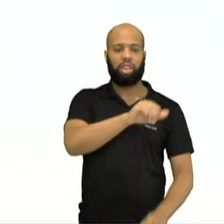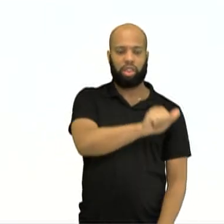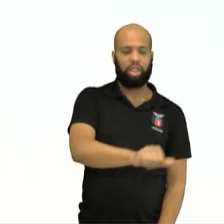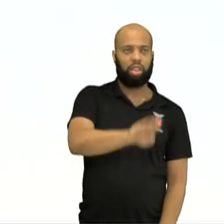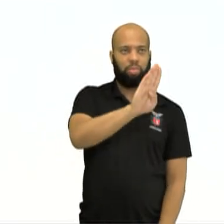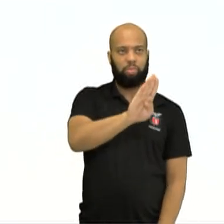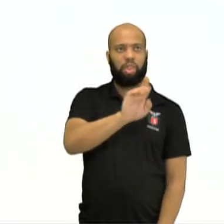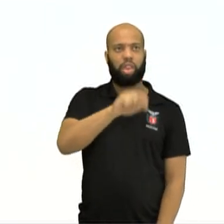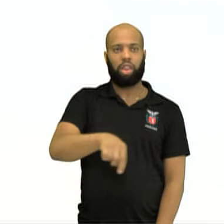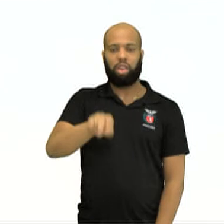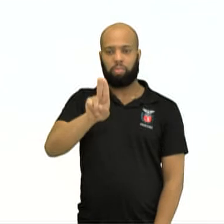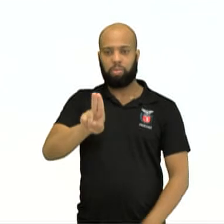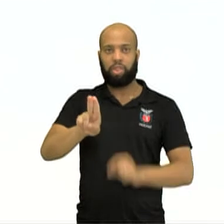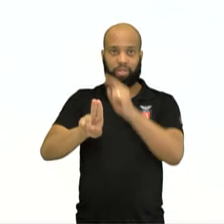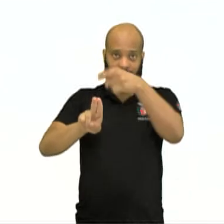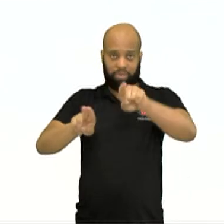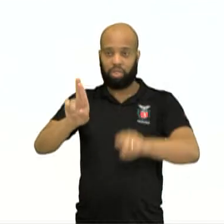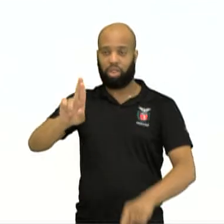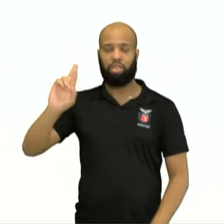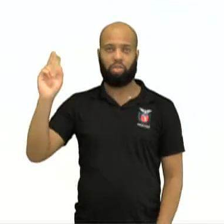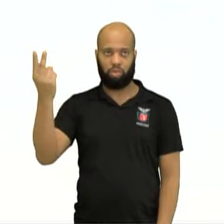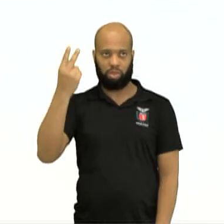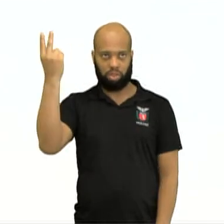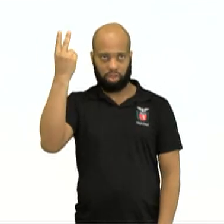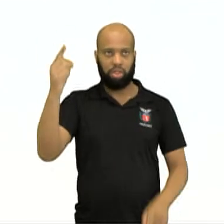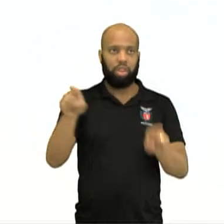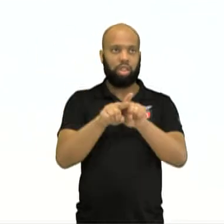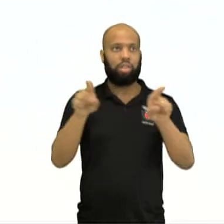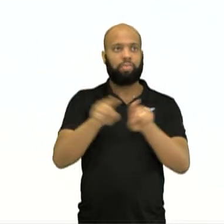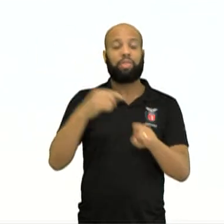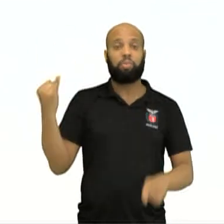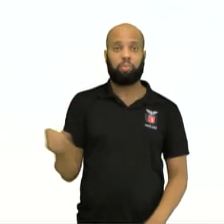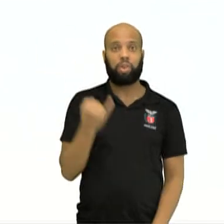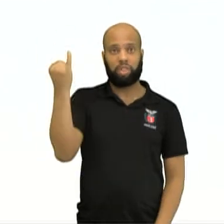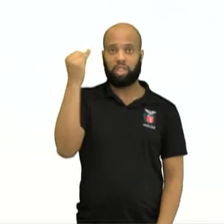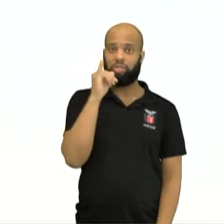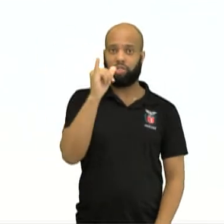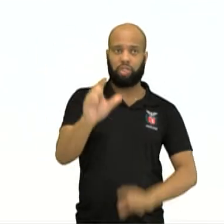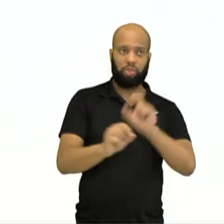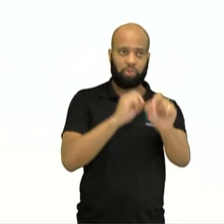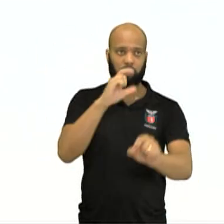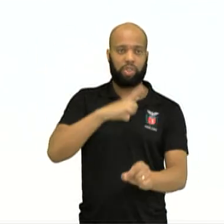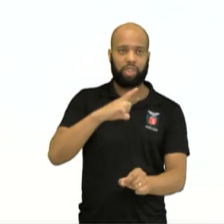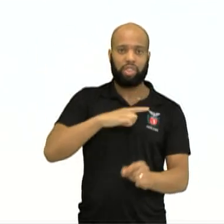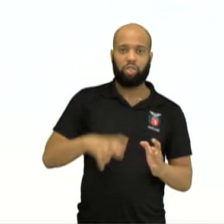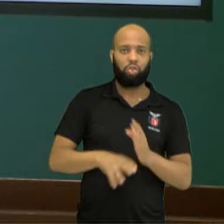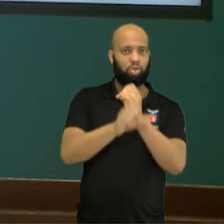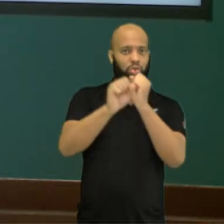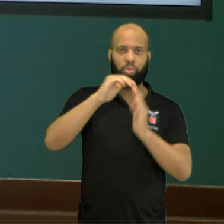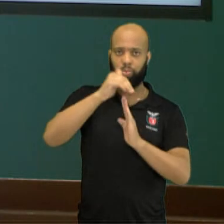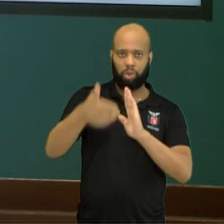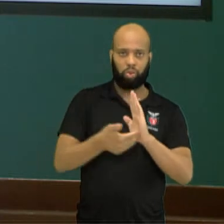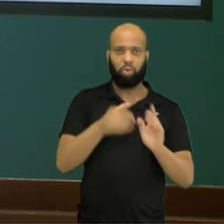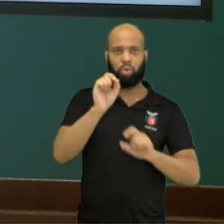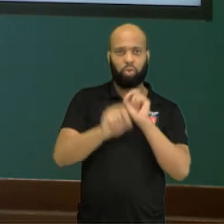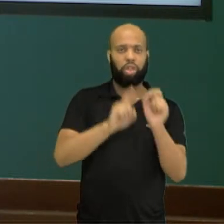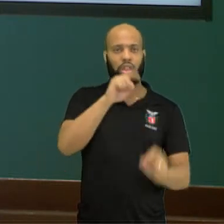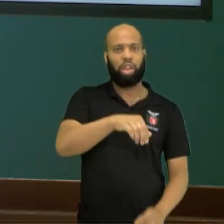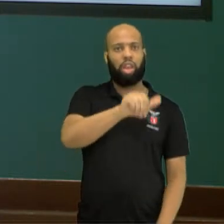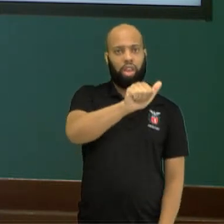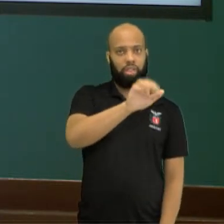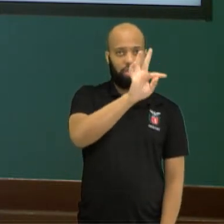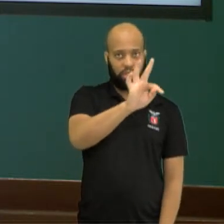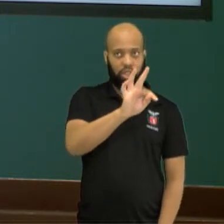base, πr ao quadrado. Tranquilo? Lembrando que um cilindro, a superfície total ou área total vai ser